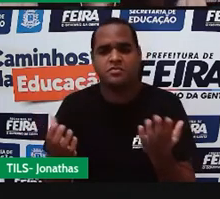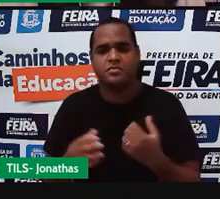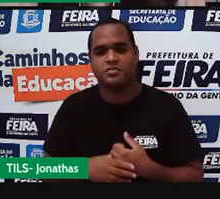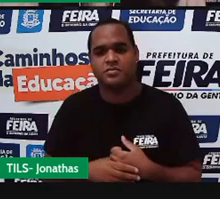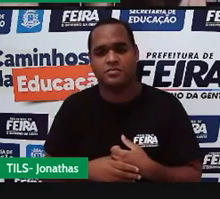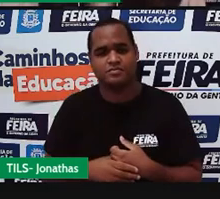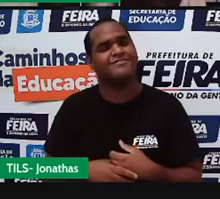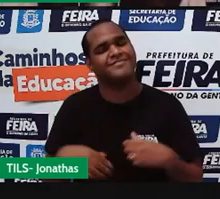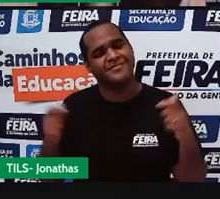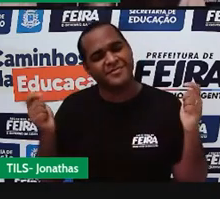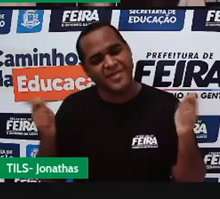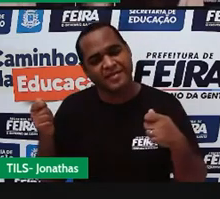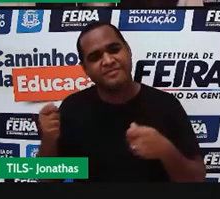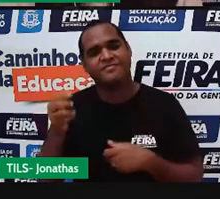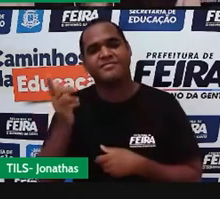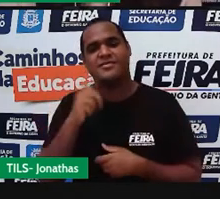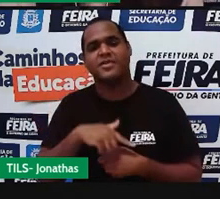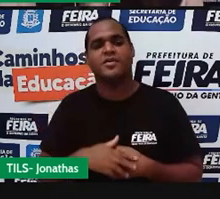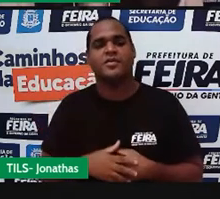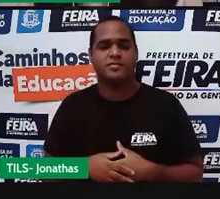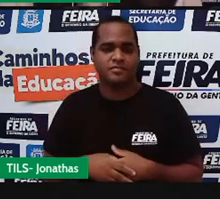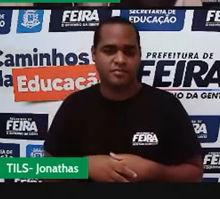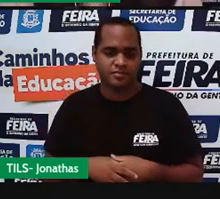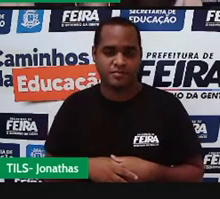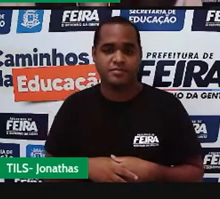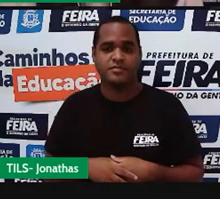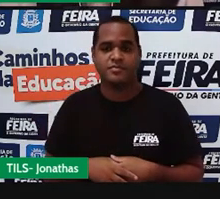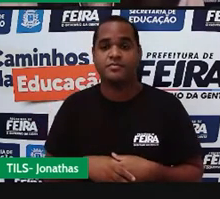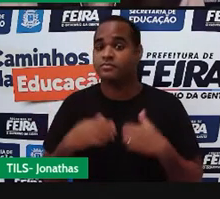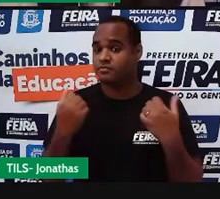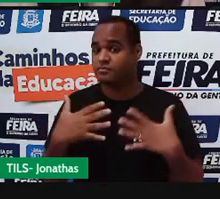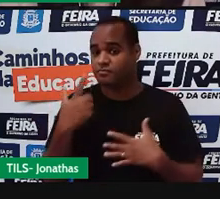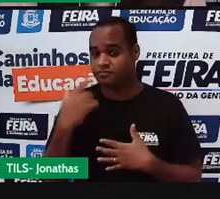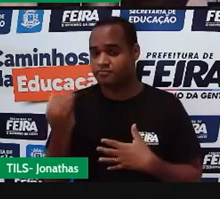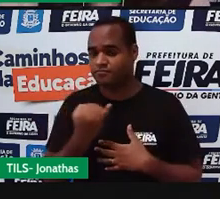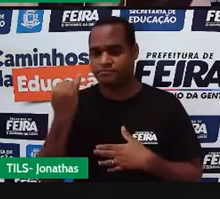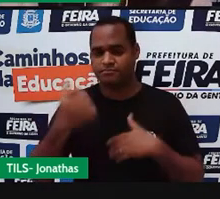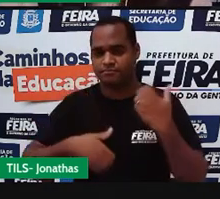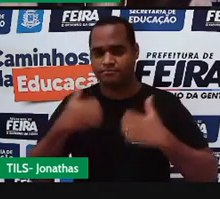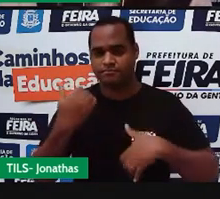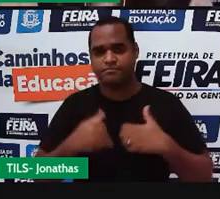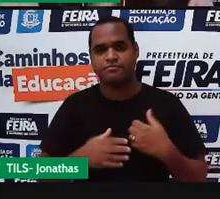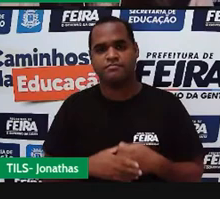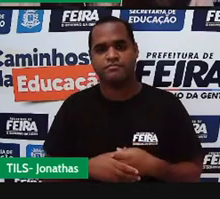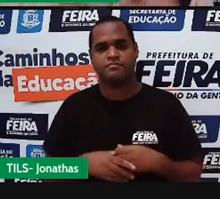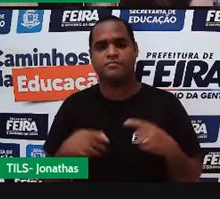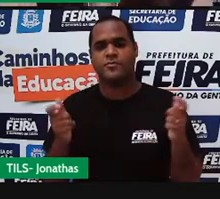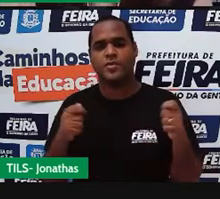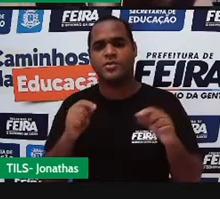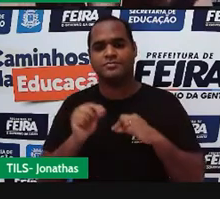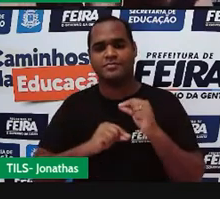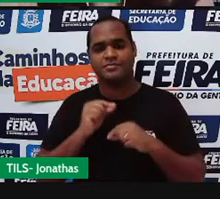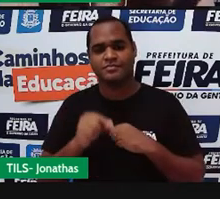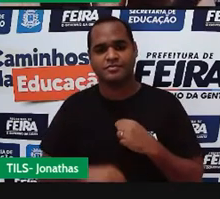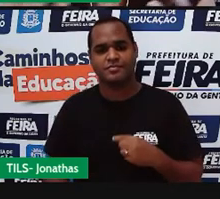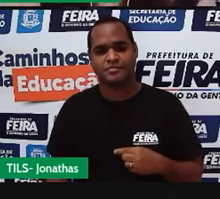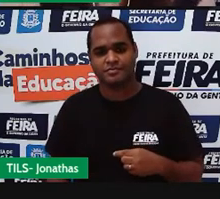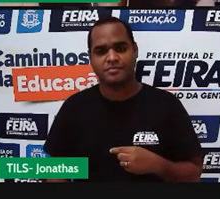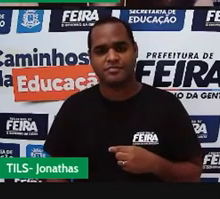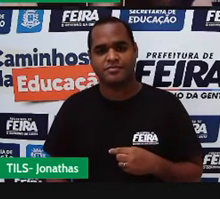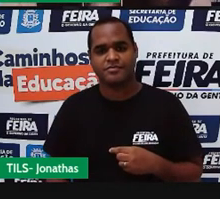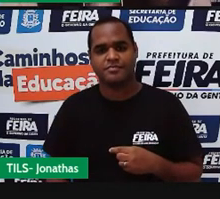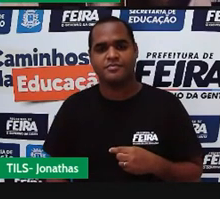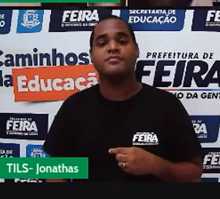isso claro que a gente pode e eu vou trazer algumas alternativas para vocês agora então o que a gente pode fazer